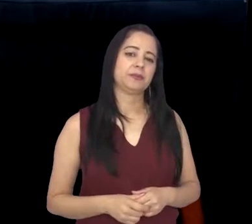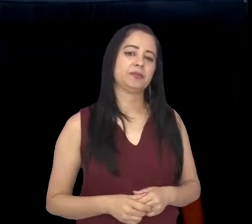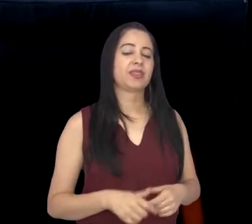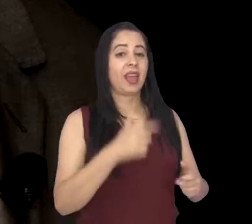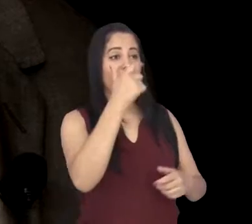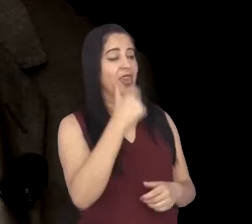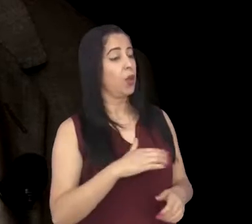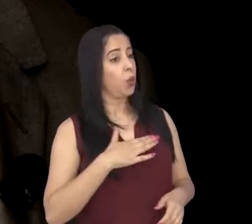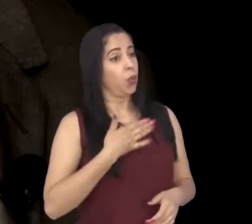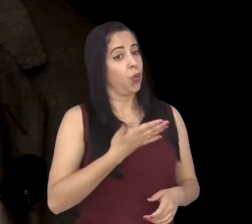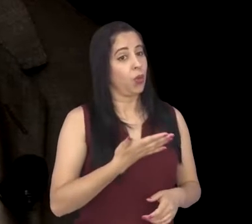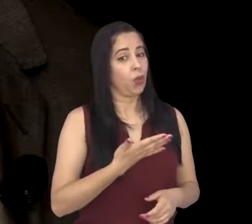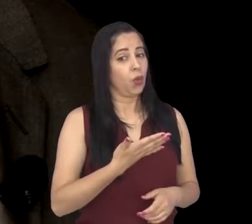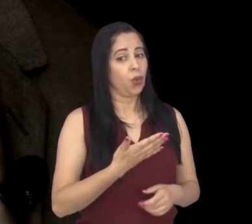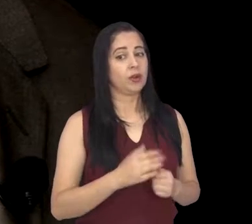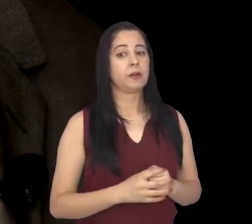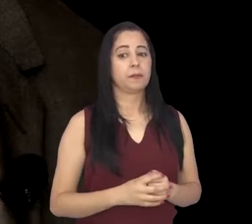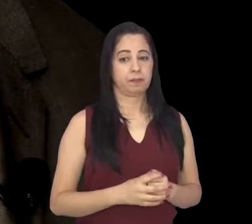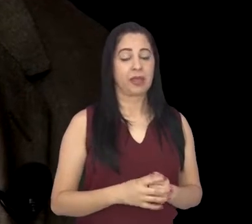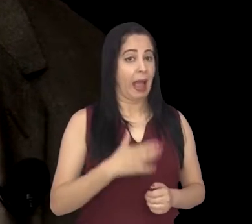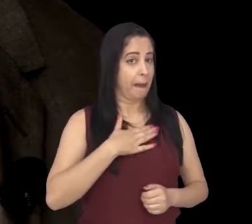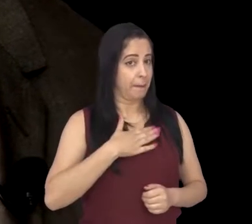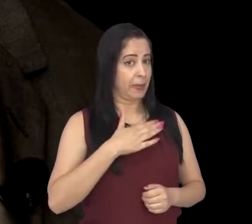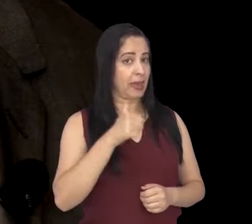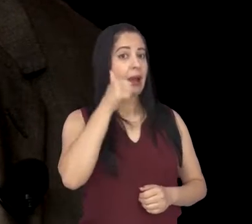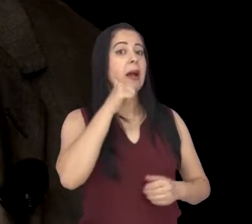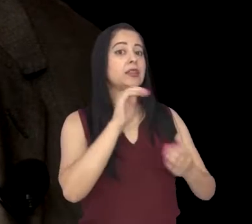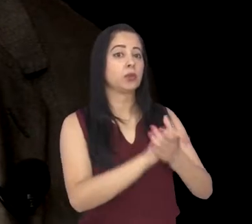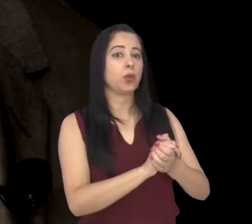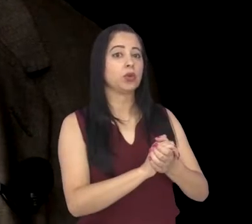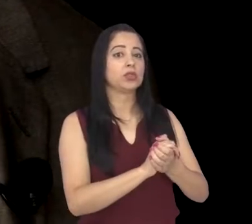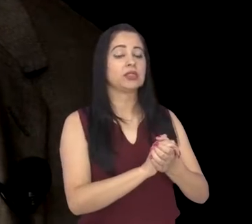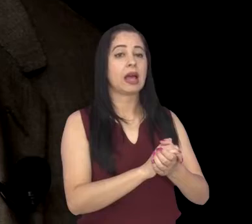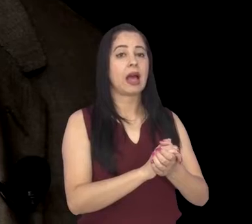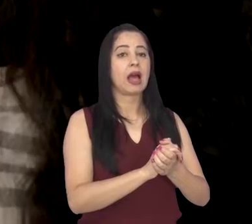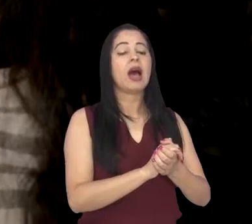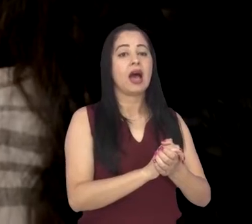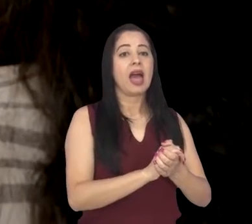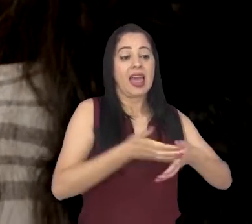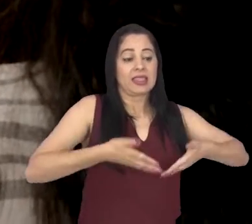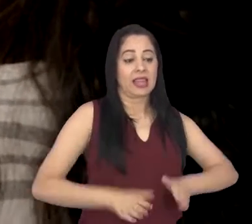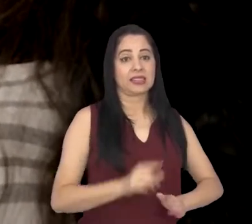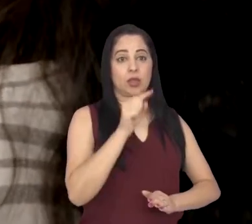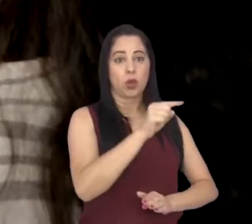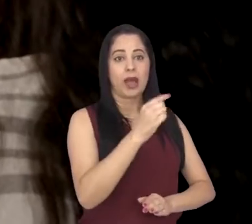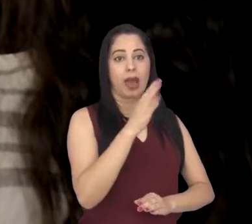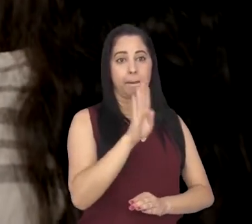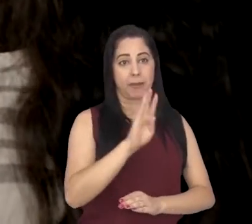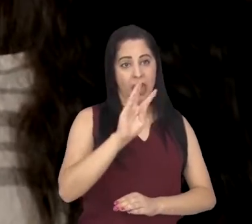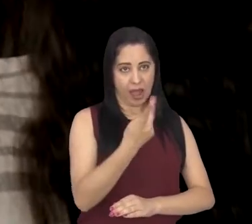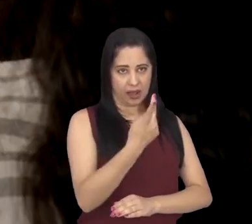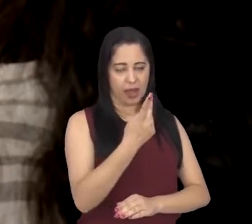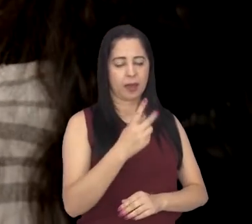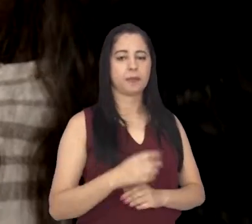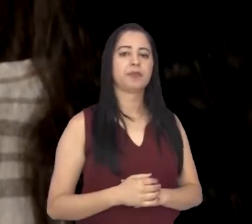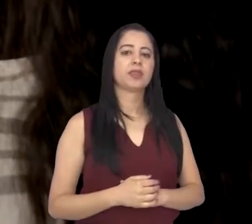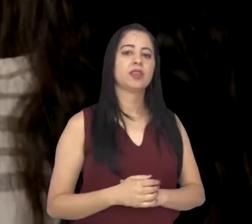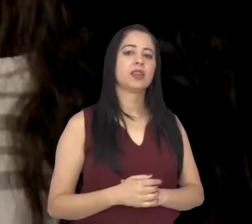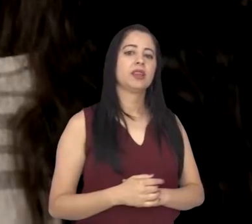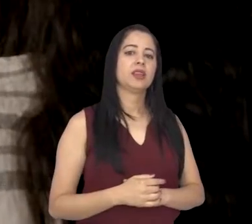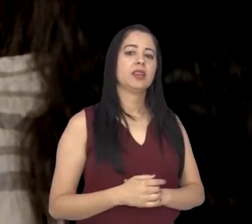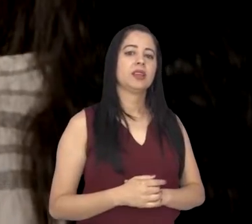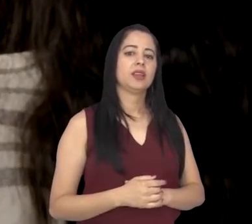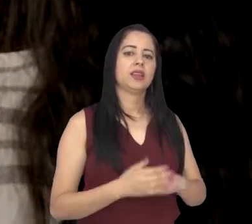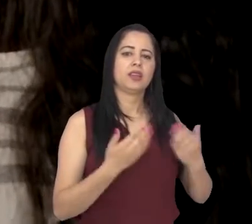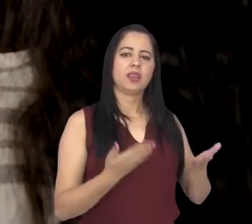fiquei surpreso, né? Porque BH, minha mulher é mineira de Belo Horizonte, fez 125 anos antes de ontem.